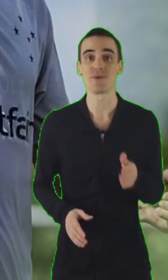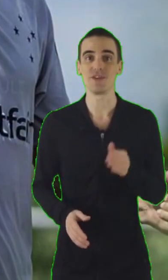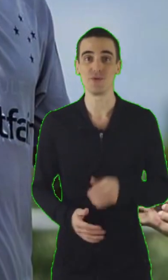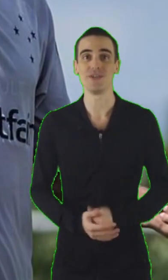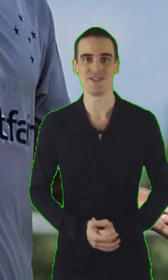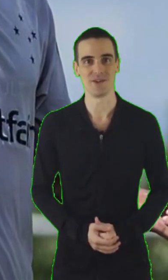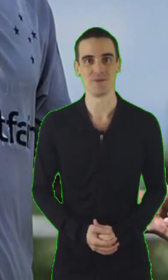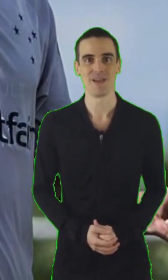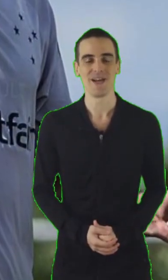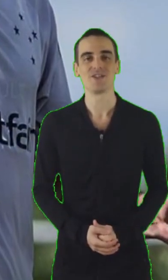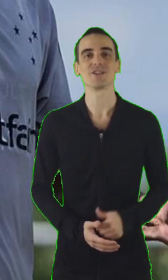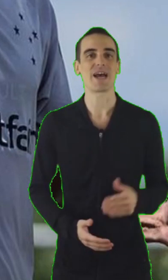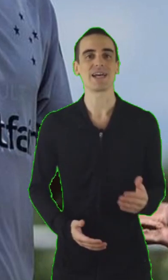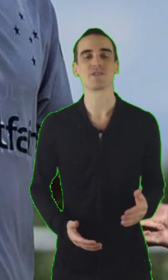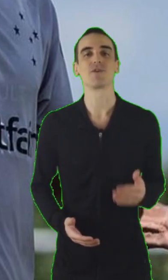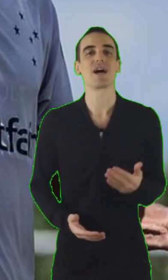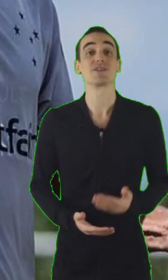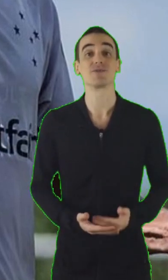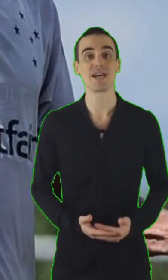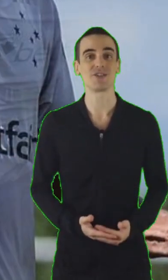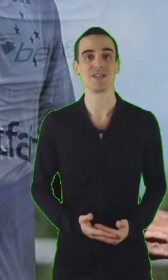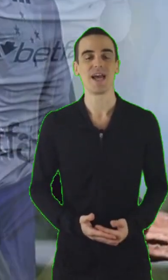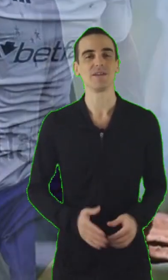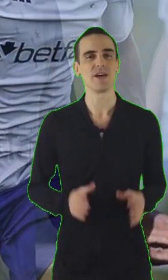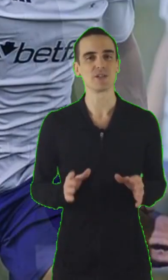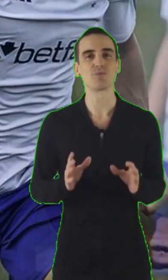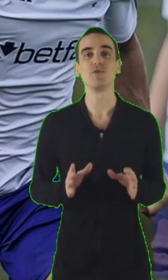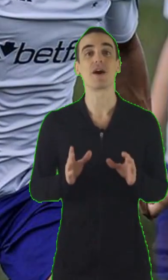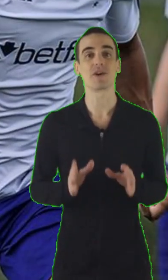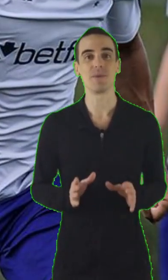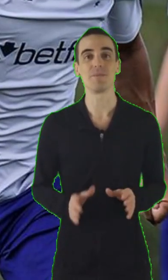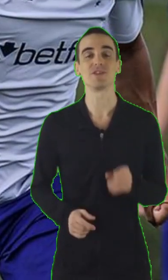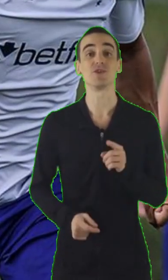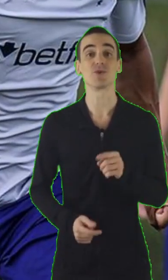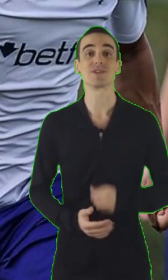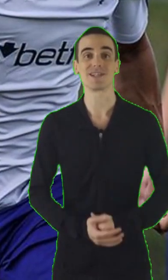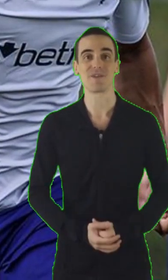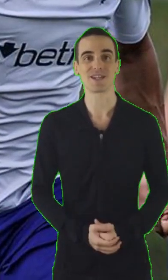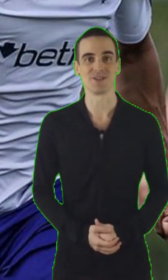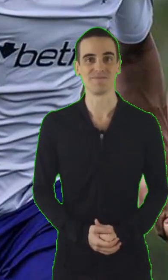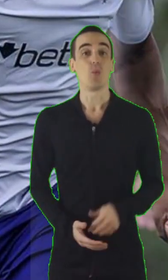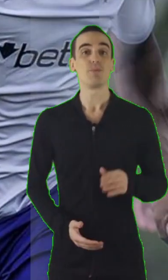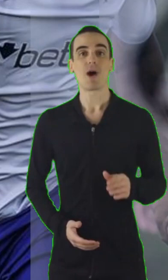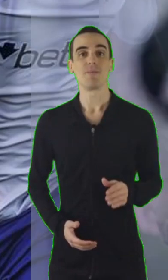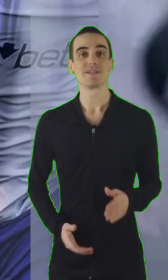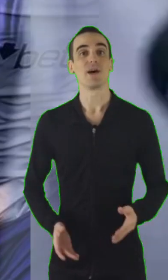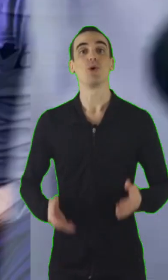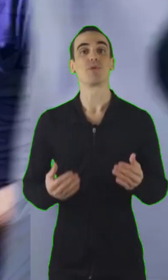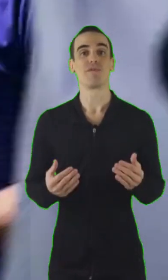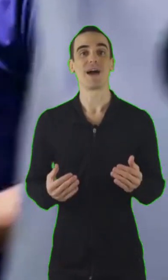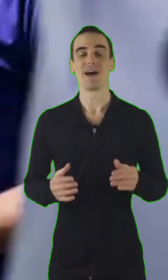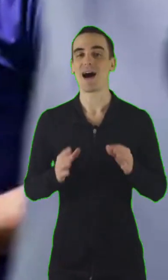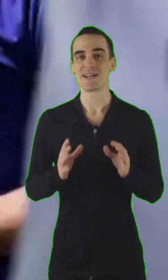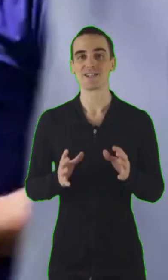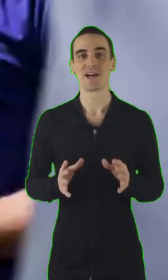rumo a São Paulo para estrear no brasileiro diante do Corinthians Domingo há uma novidade em relação aos atletas que participaram do jogo treino contra